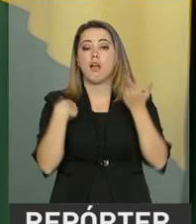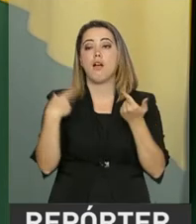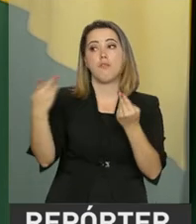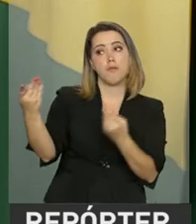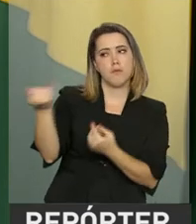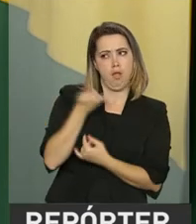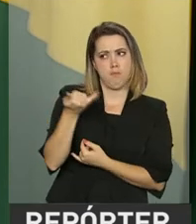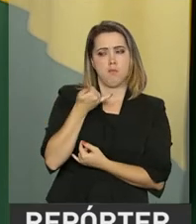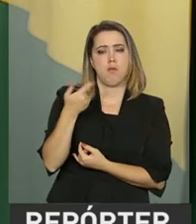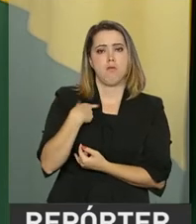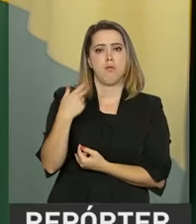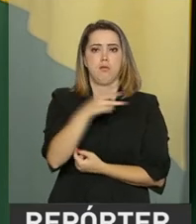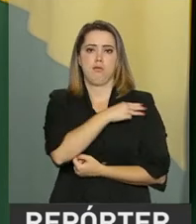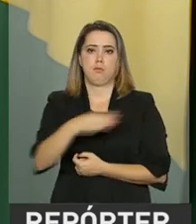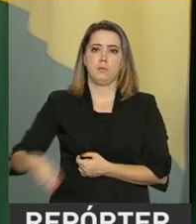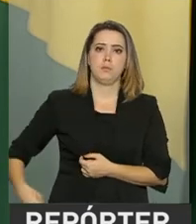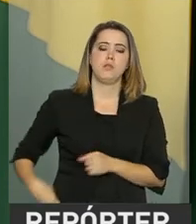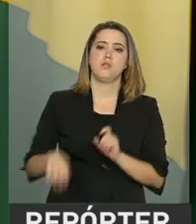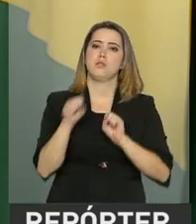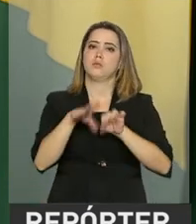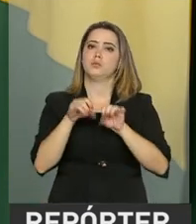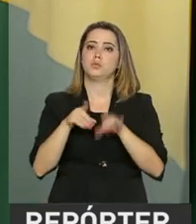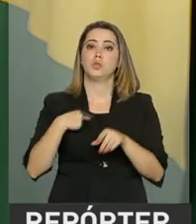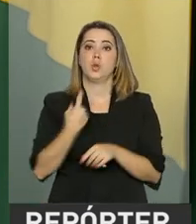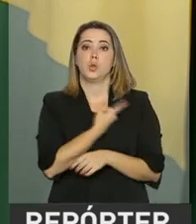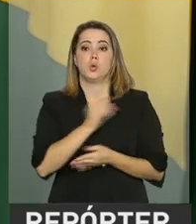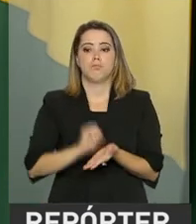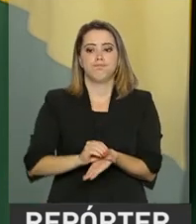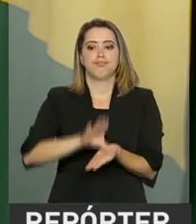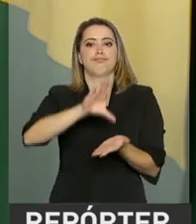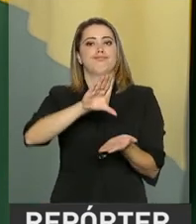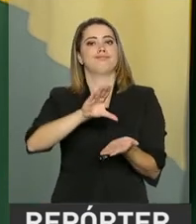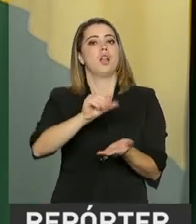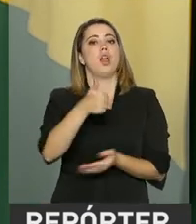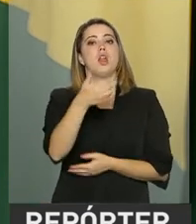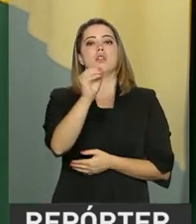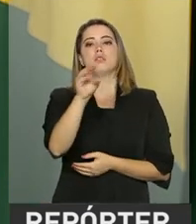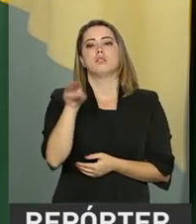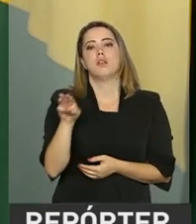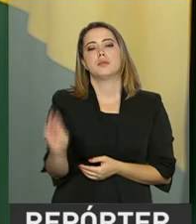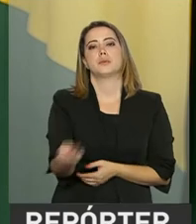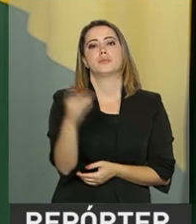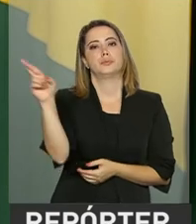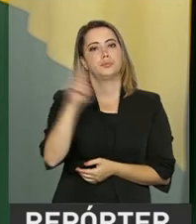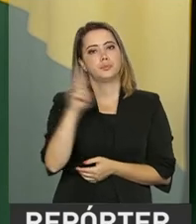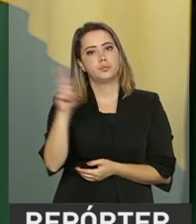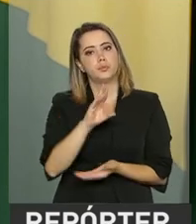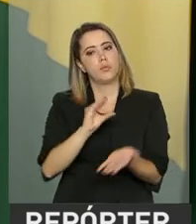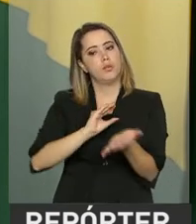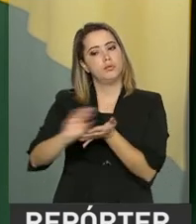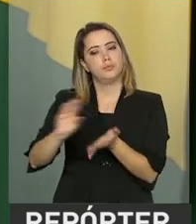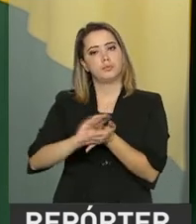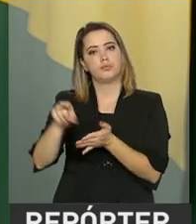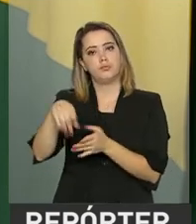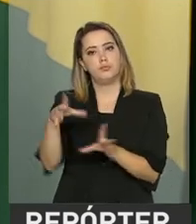ministro mendonça filho nós aumentamos em 10 bilhões de reais a verba para este orçamento